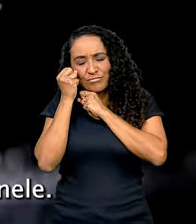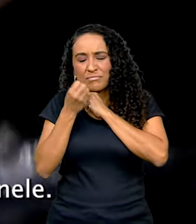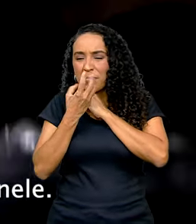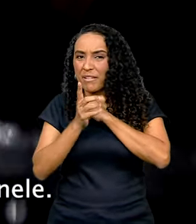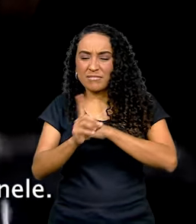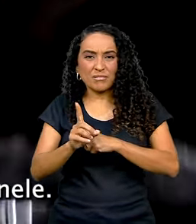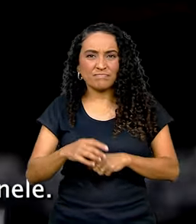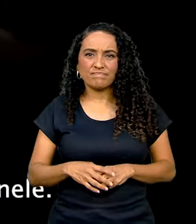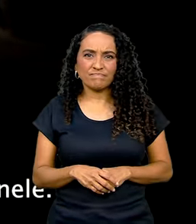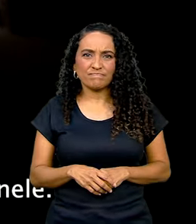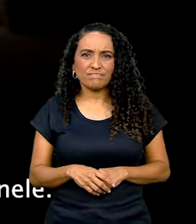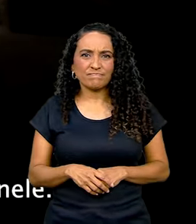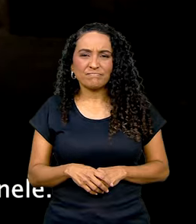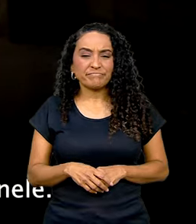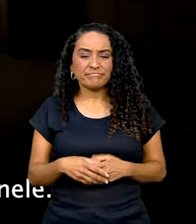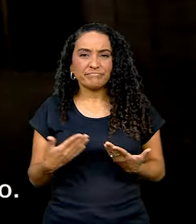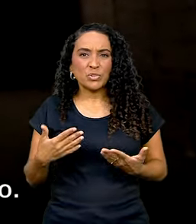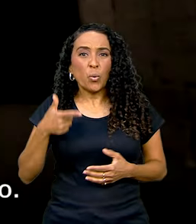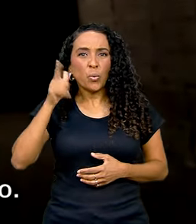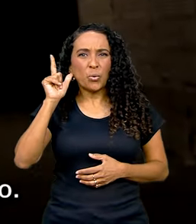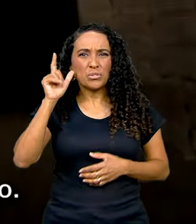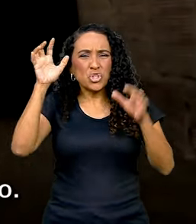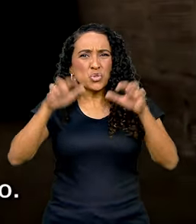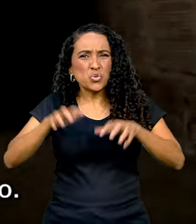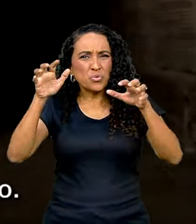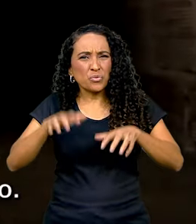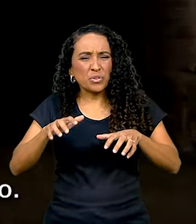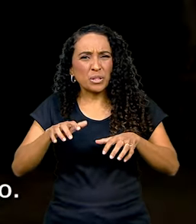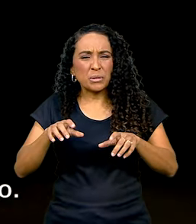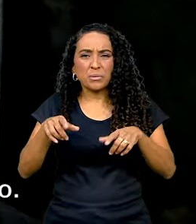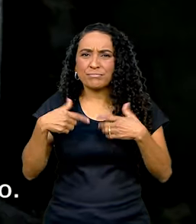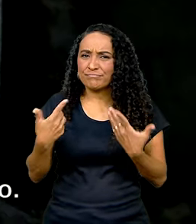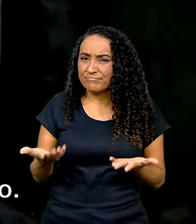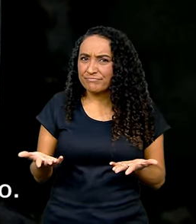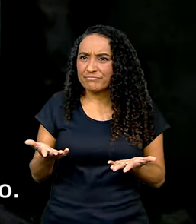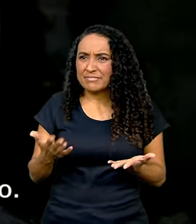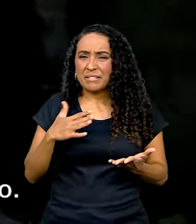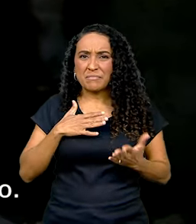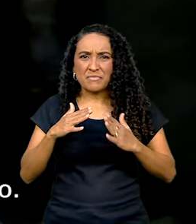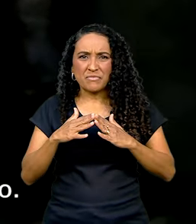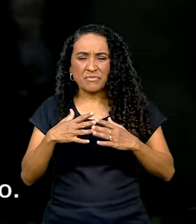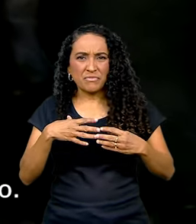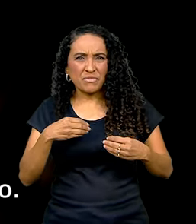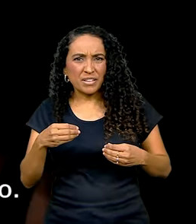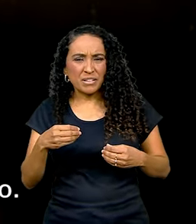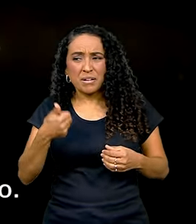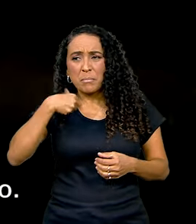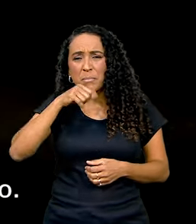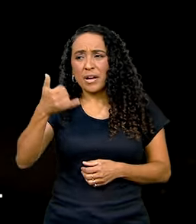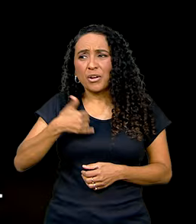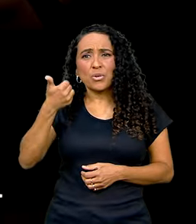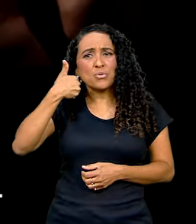não dorme bem que é muito pingueira nele até ontem mesmo choveu aquele de chuva aí na cara do meu filho